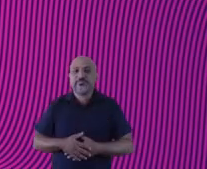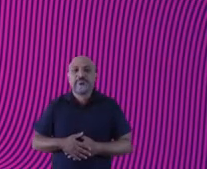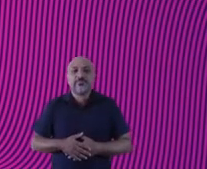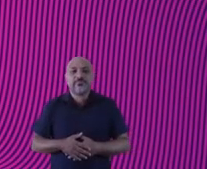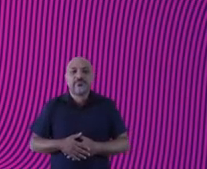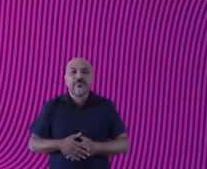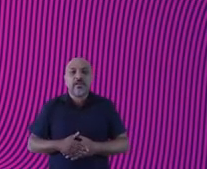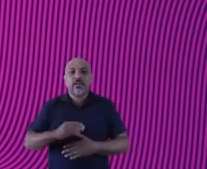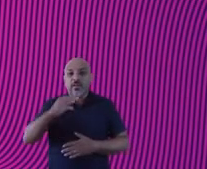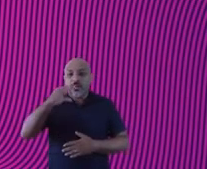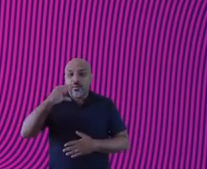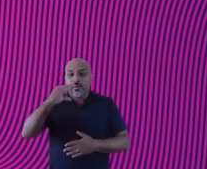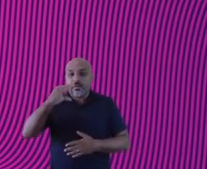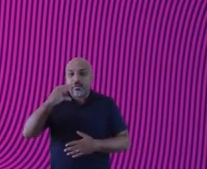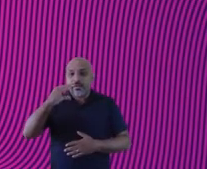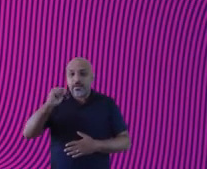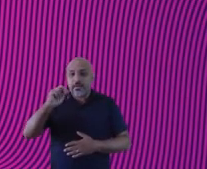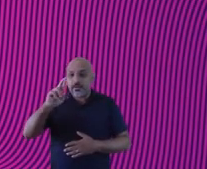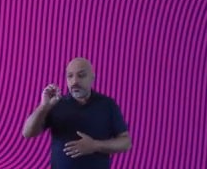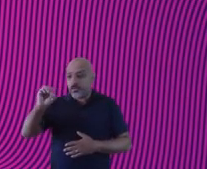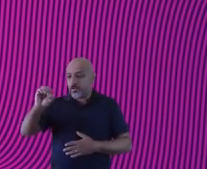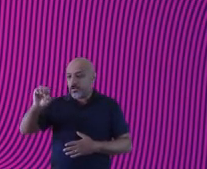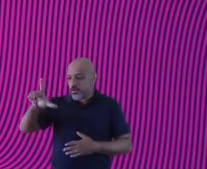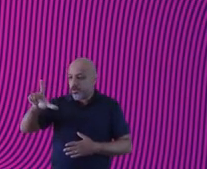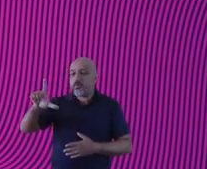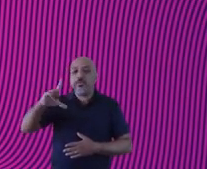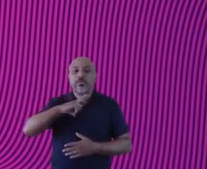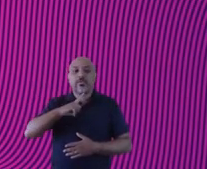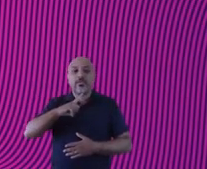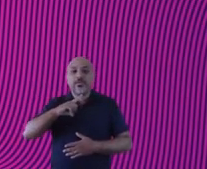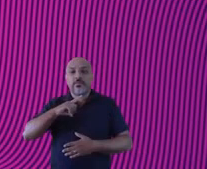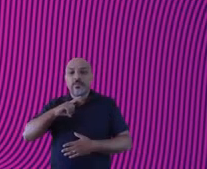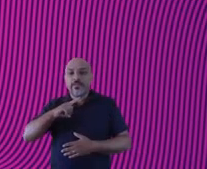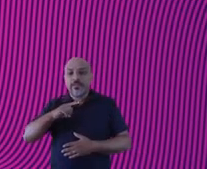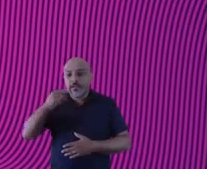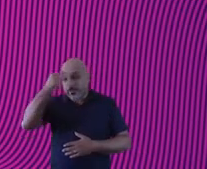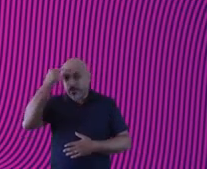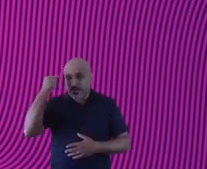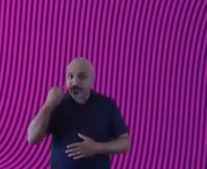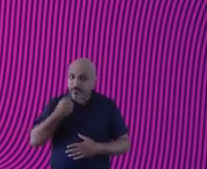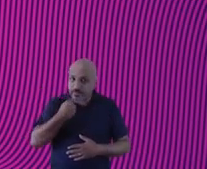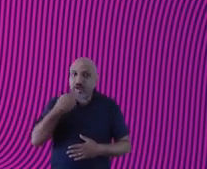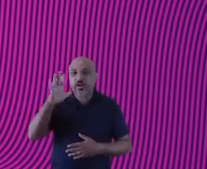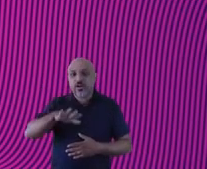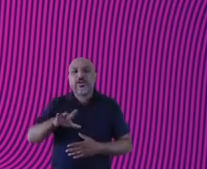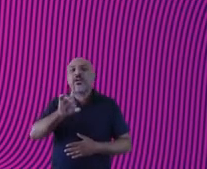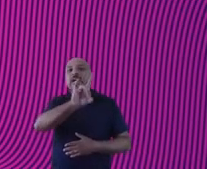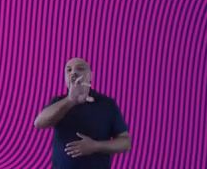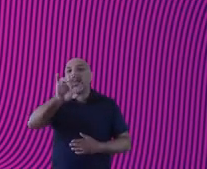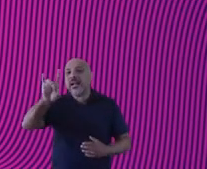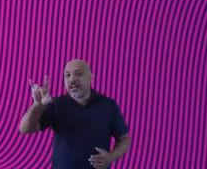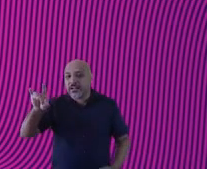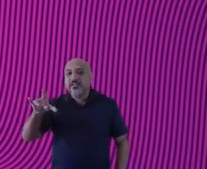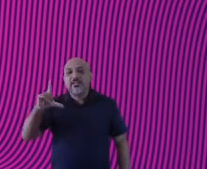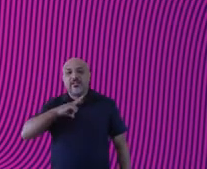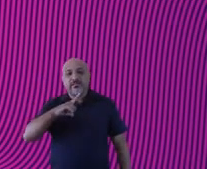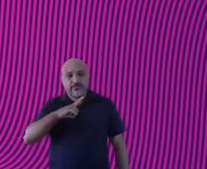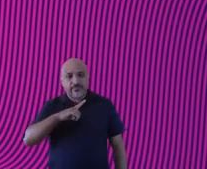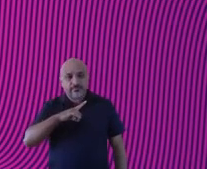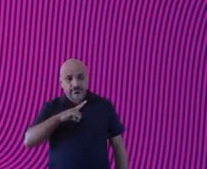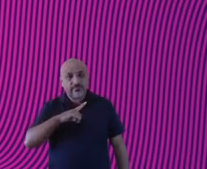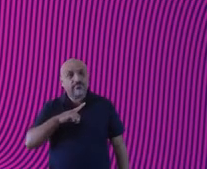assim, a gente tem menos de meia hora. Então, assim, a sugestão é que cada componente aí do